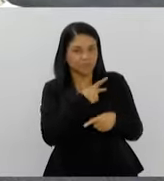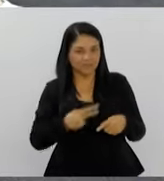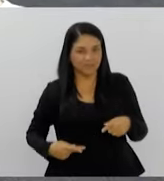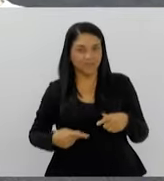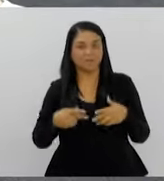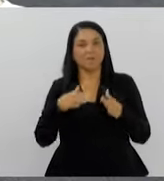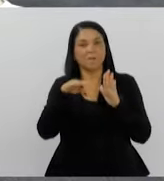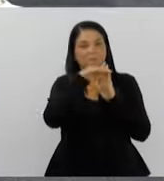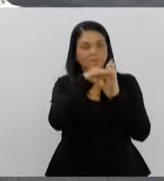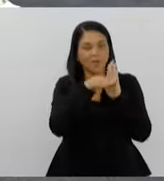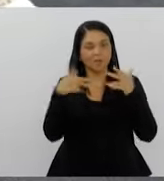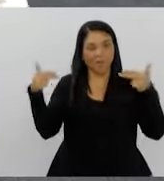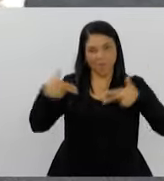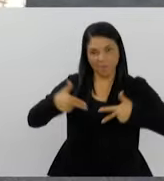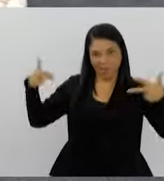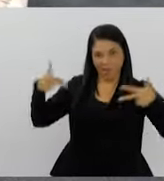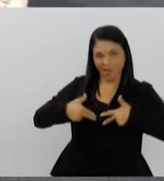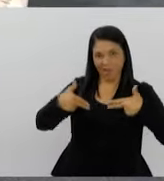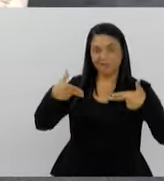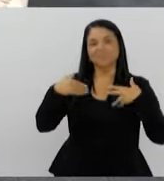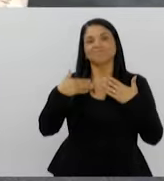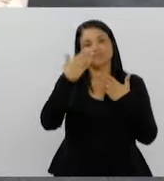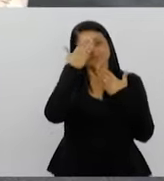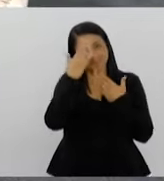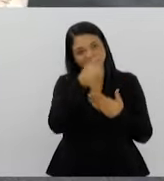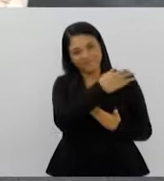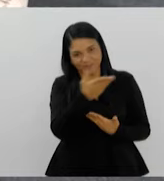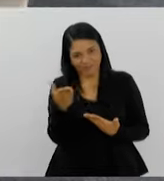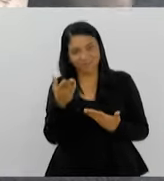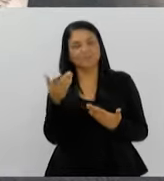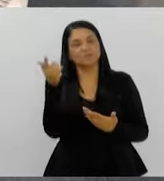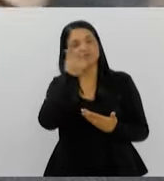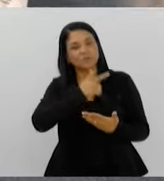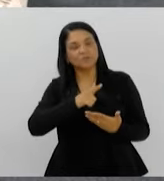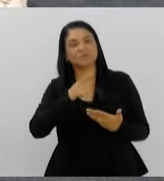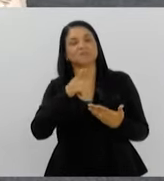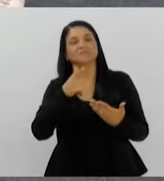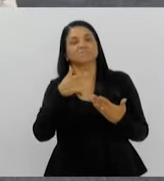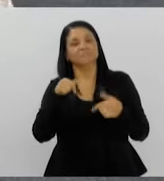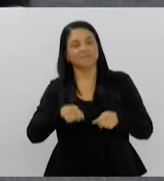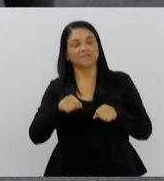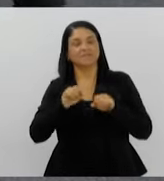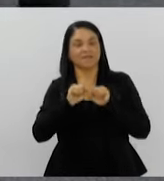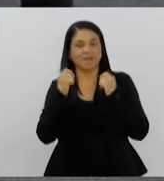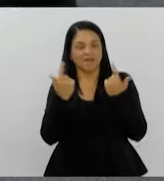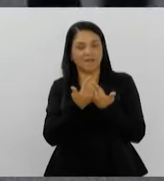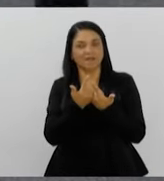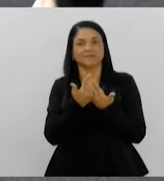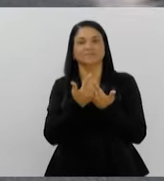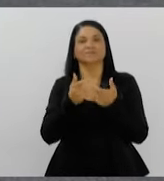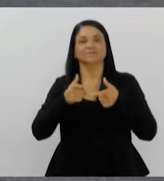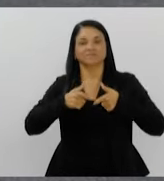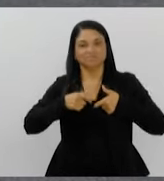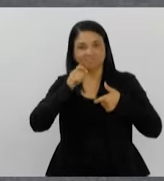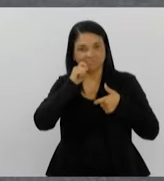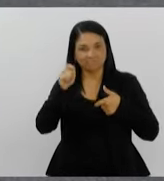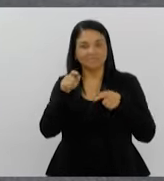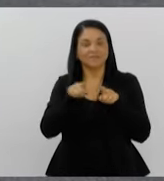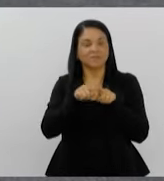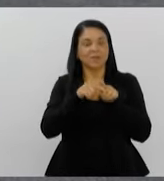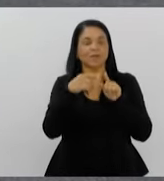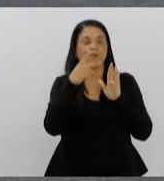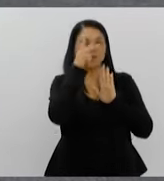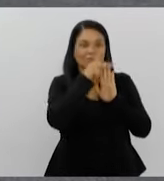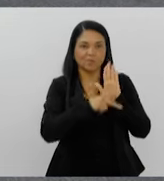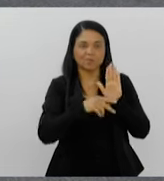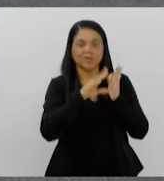hop que graça Graças a vocês estamos trazendo para casa então Agradeço ao presidente à exposição Agradeço ao projeto em Pauta